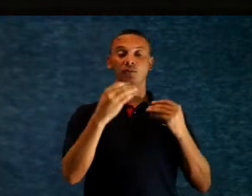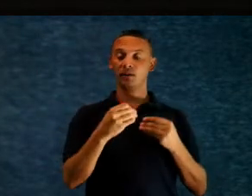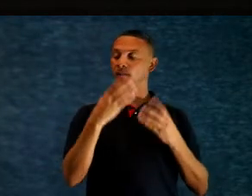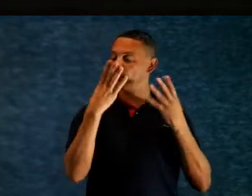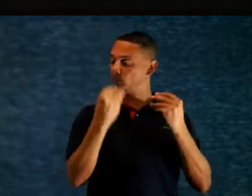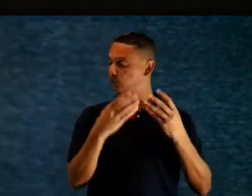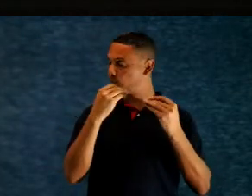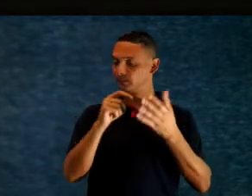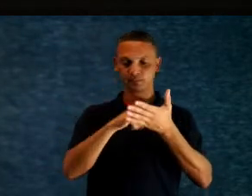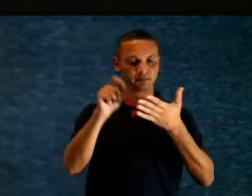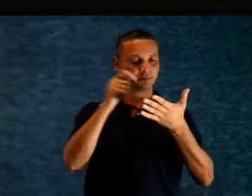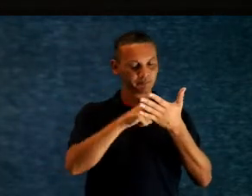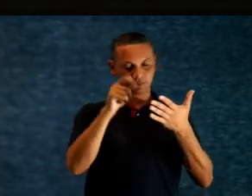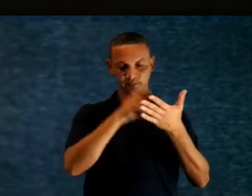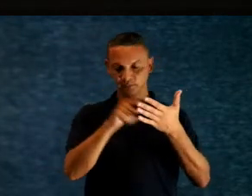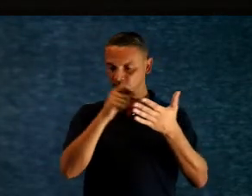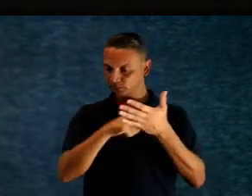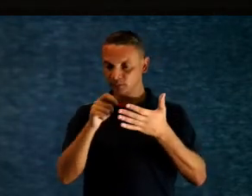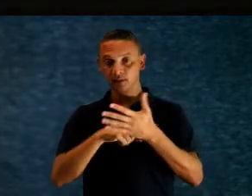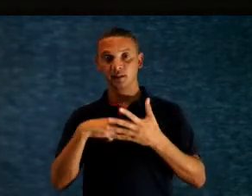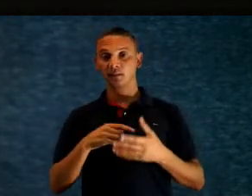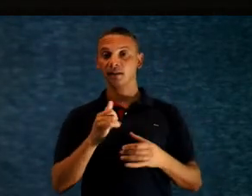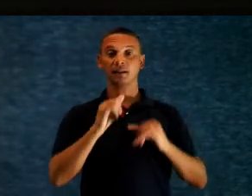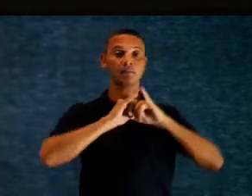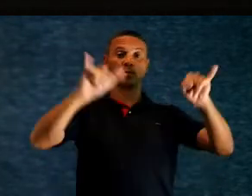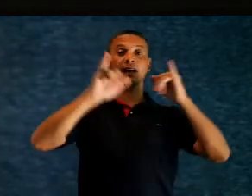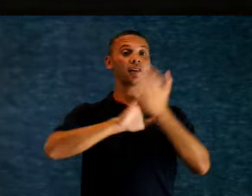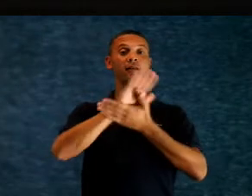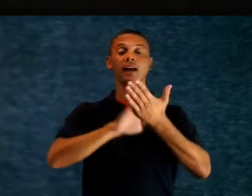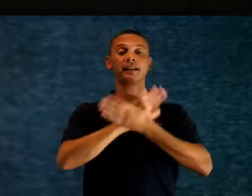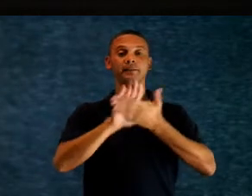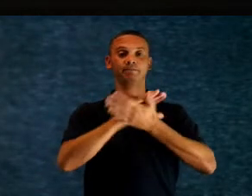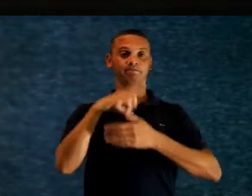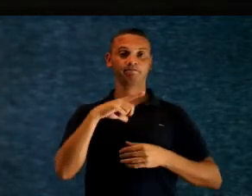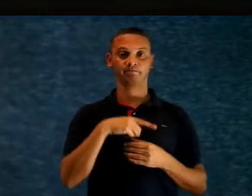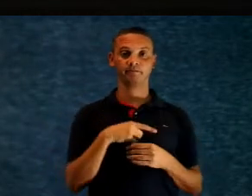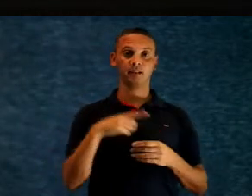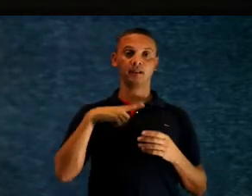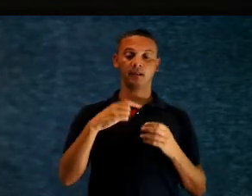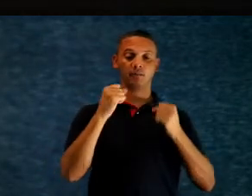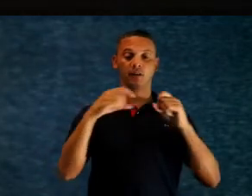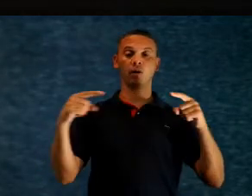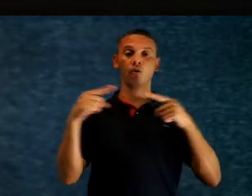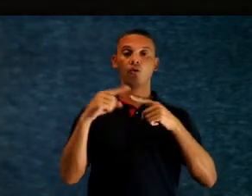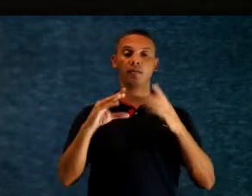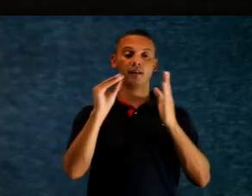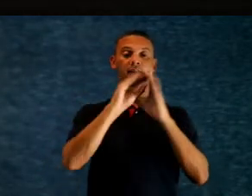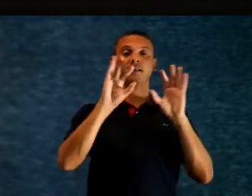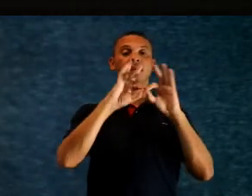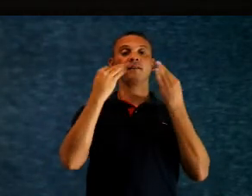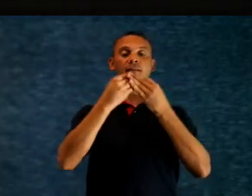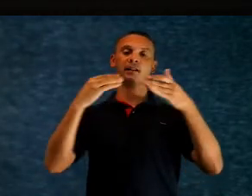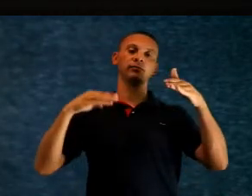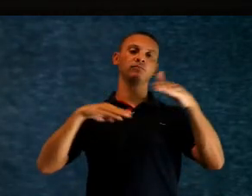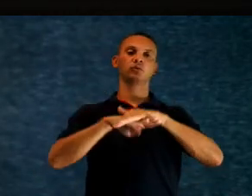transferiu esse acervo para o Instituto Moreira Salles. Então, eu creio que o Instituto Moreira Salles, que é, como a